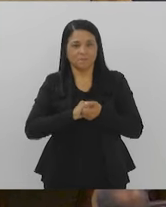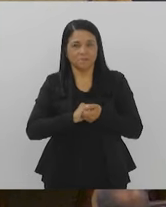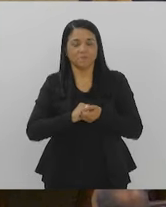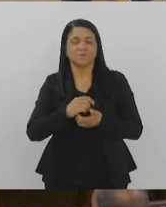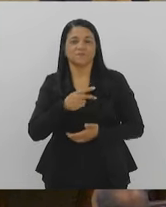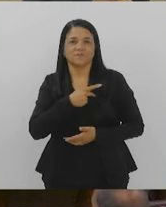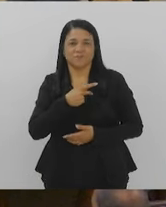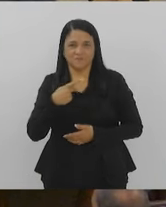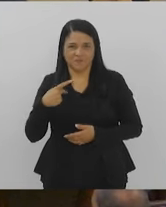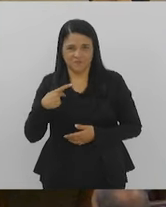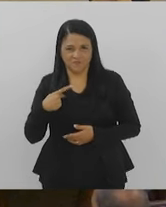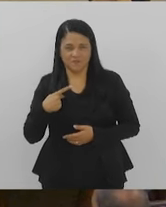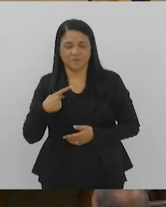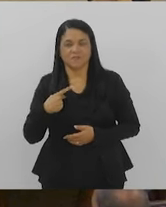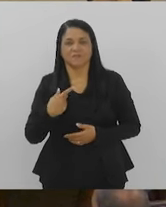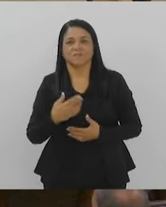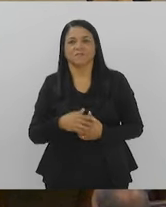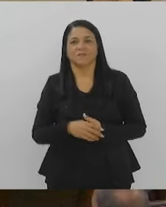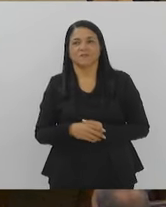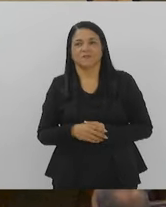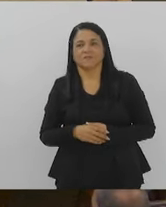convidar...